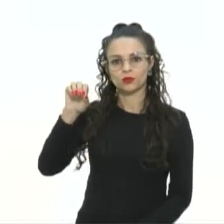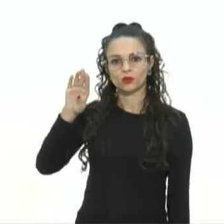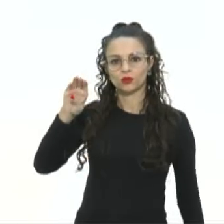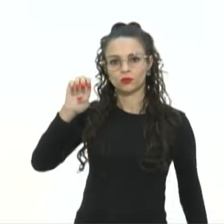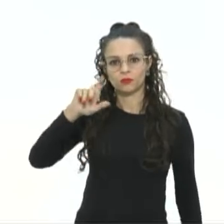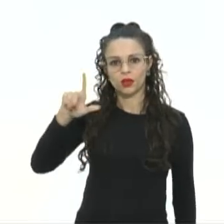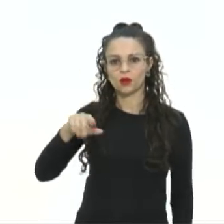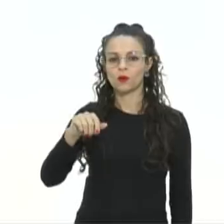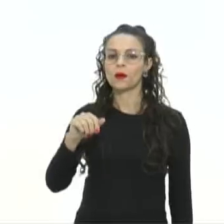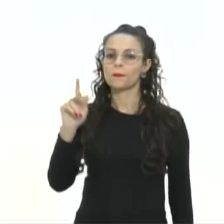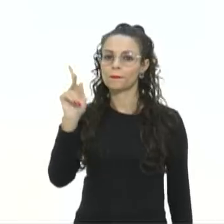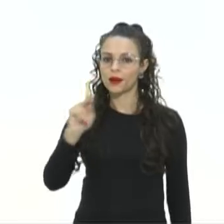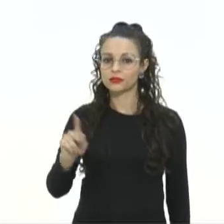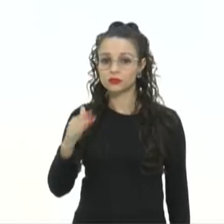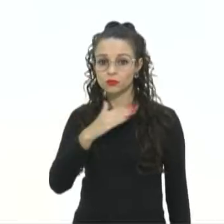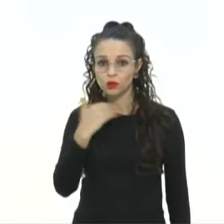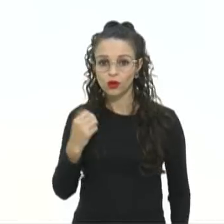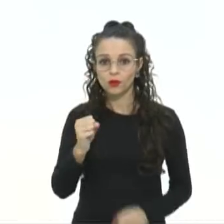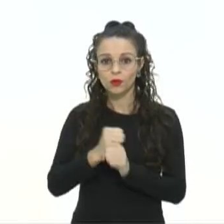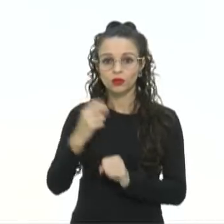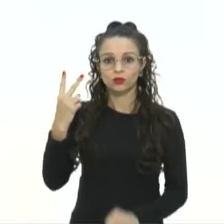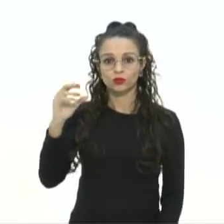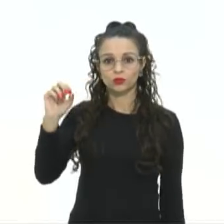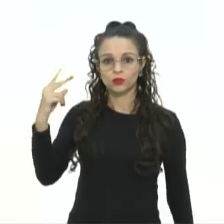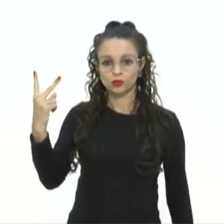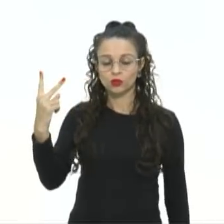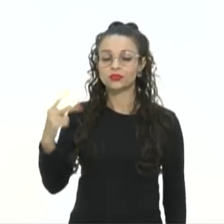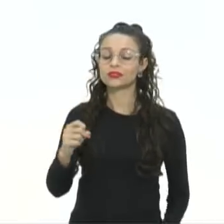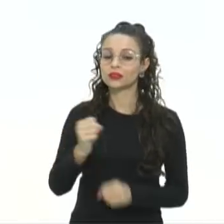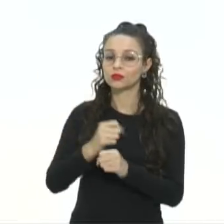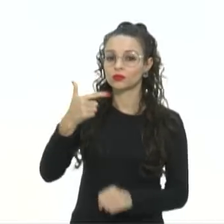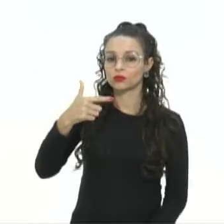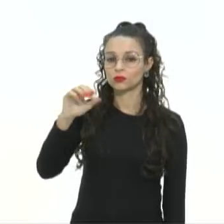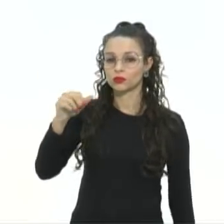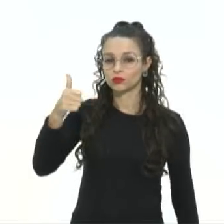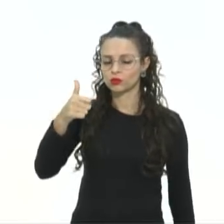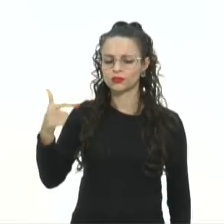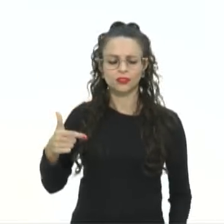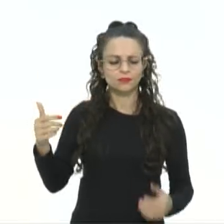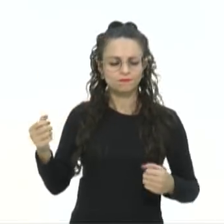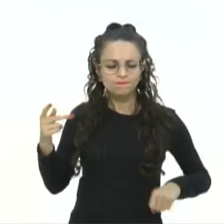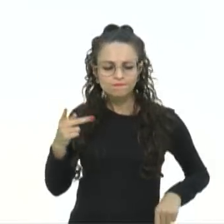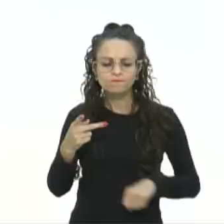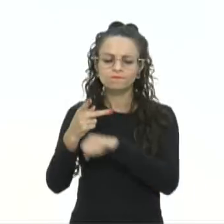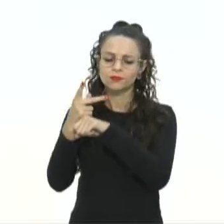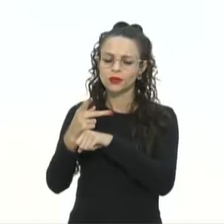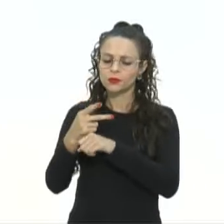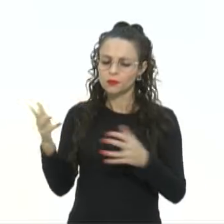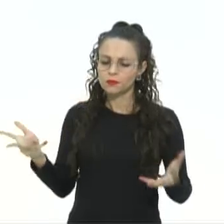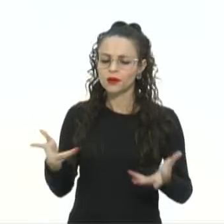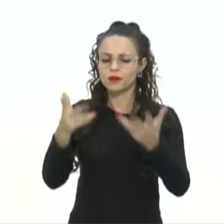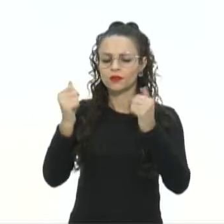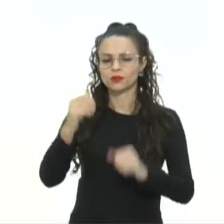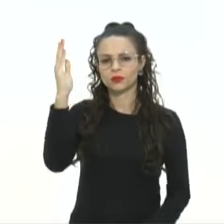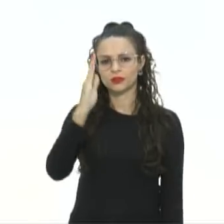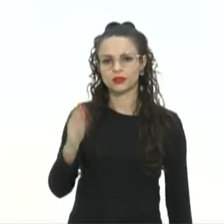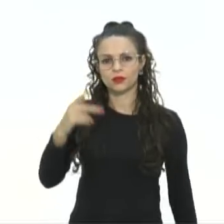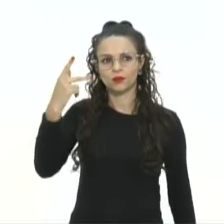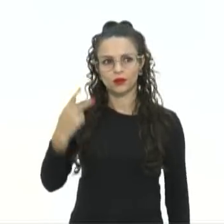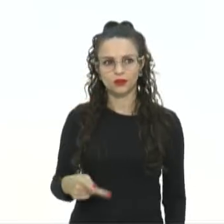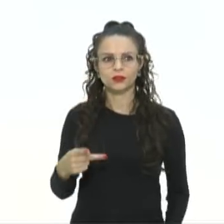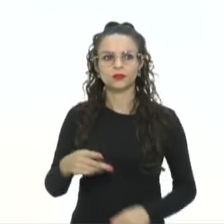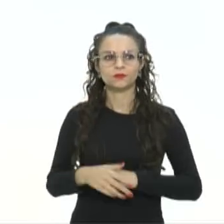em 2002 e em 2012 foi eleito o maior brasileiro de todos os tempos, pelo concurso hormônio realizado